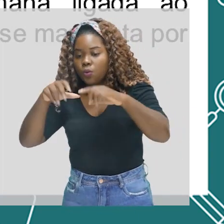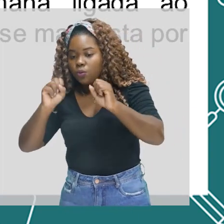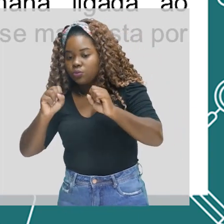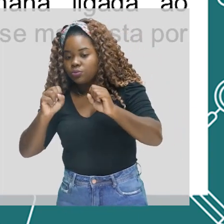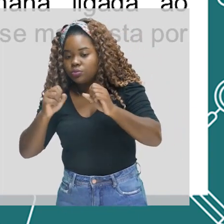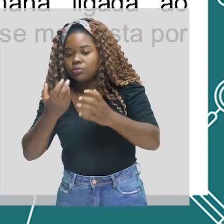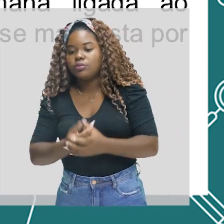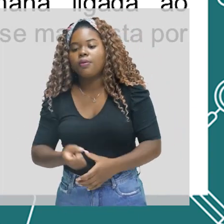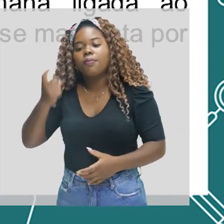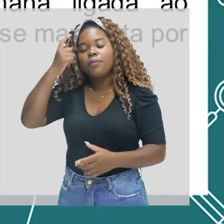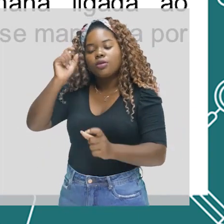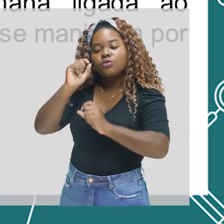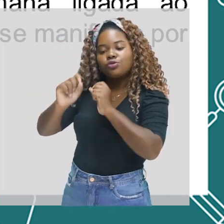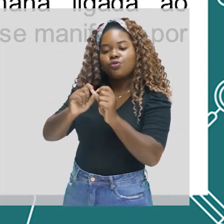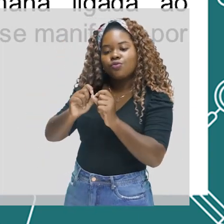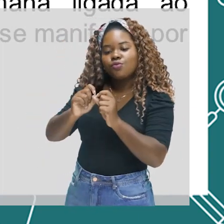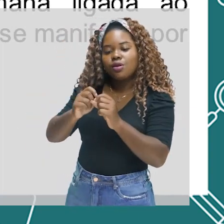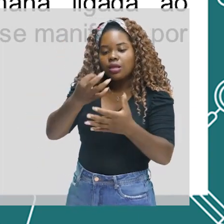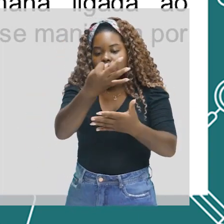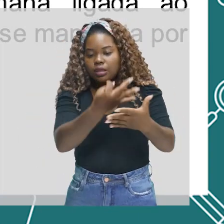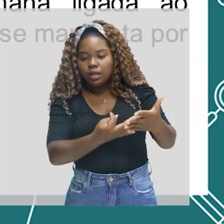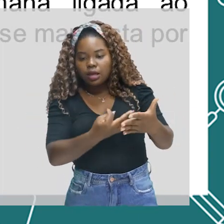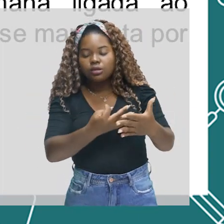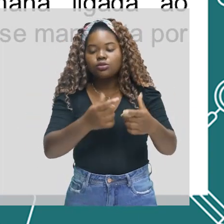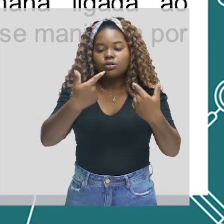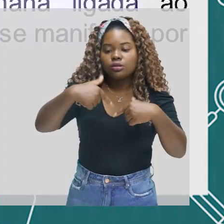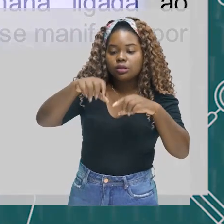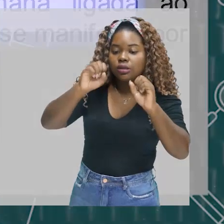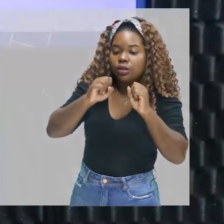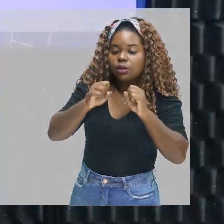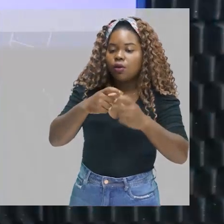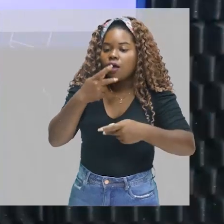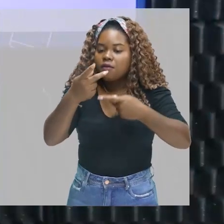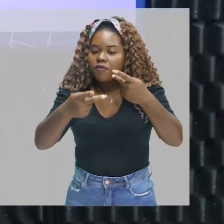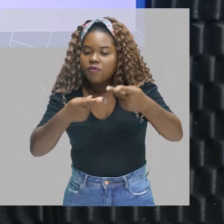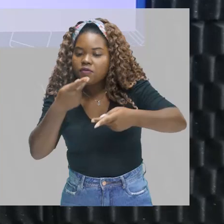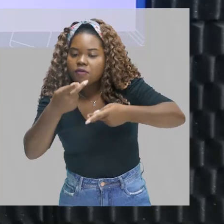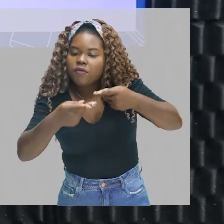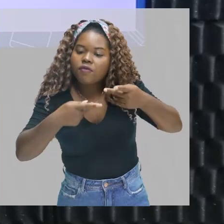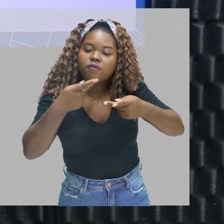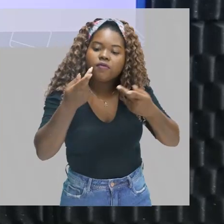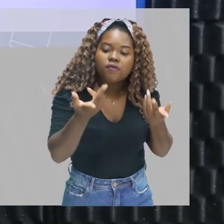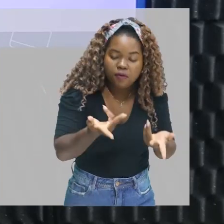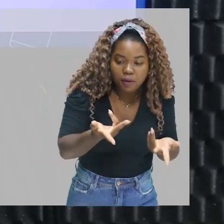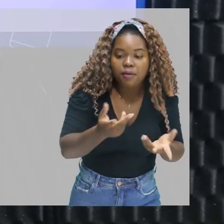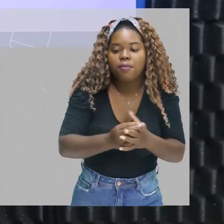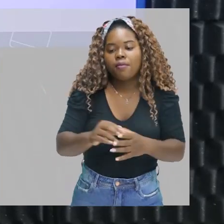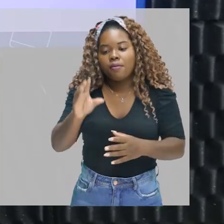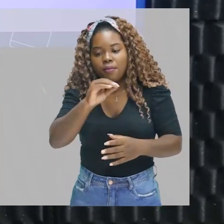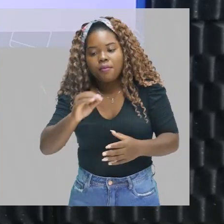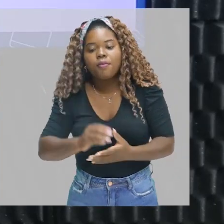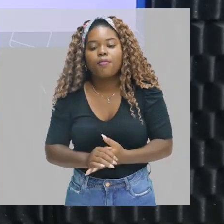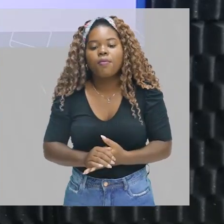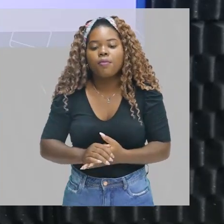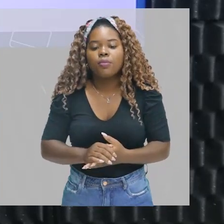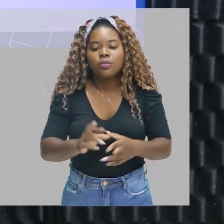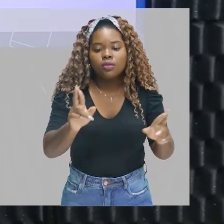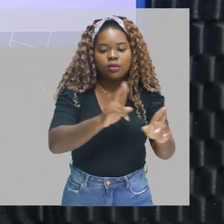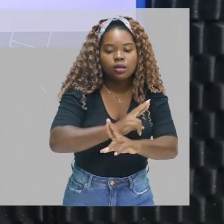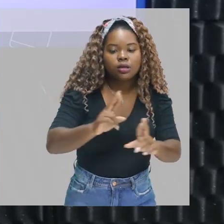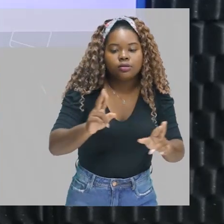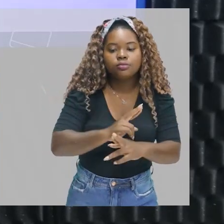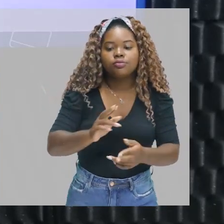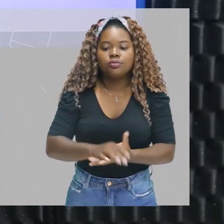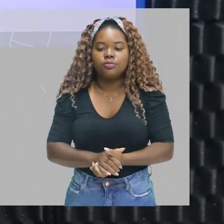linguagem verbais, ou seja, naquela capacidade humana ligada ao pensamento que se concretiza numa